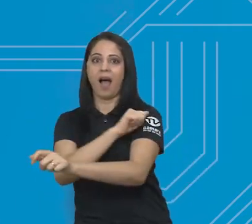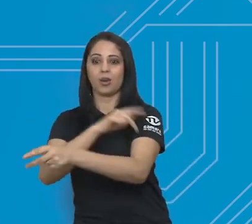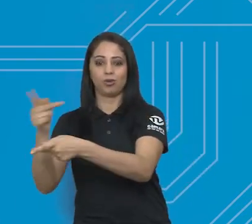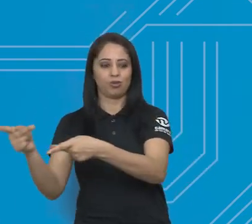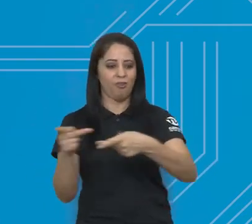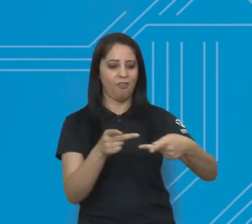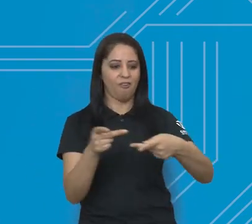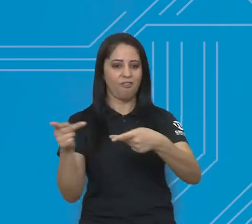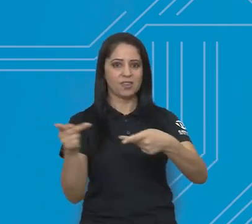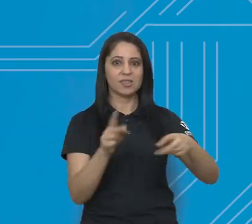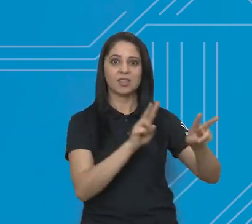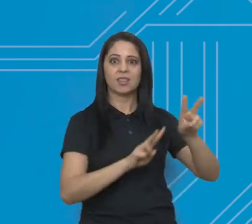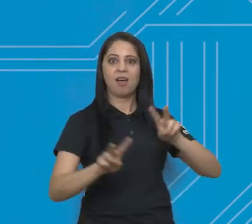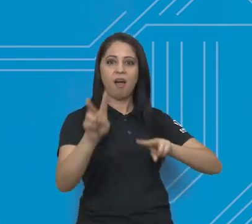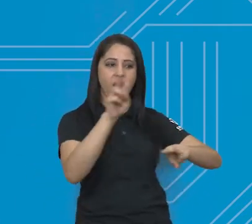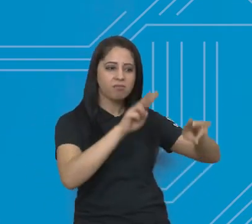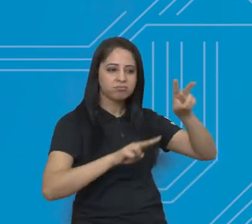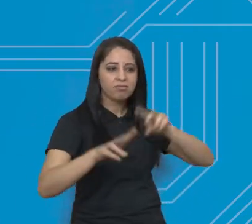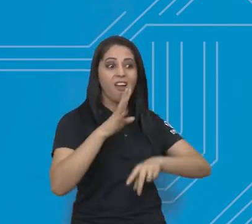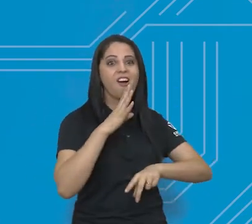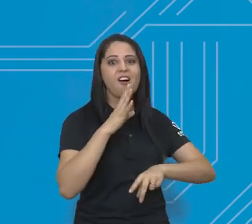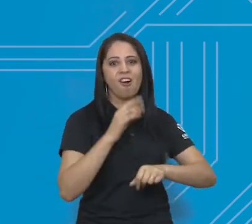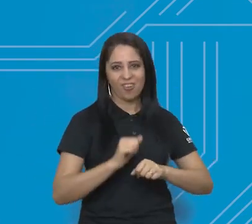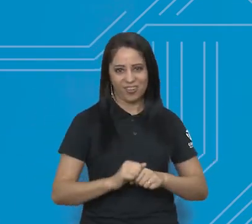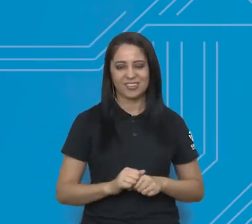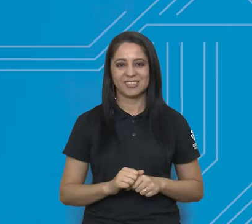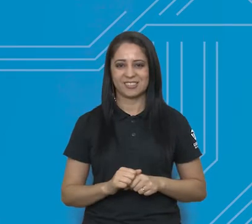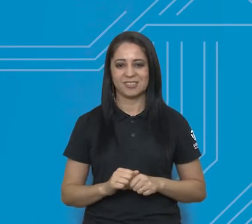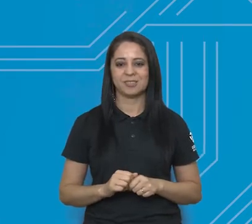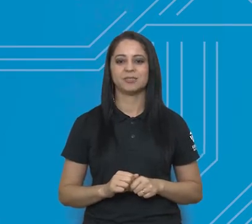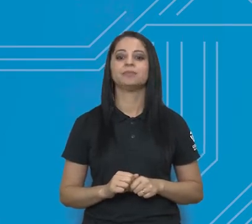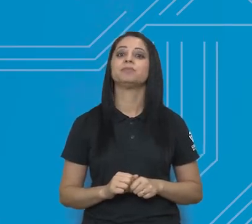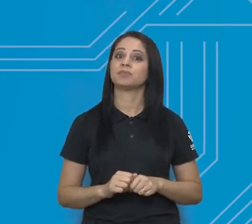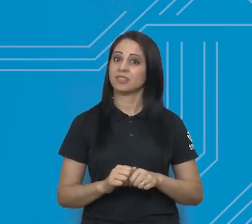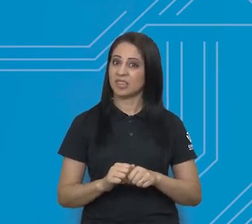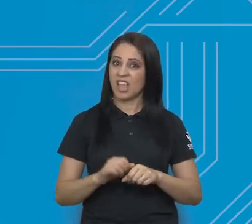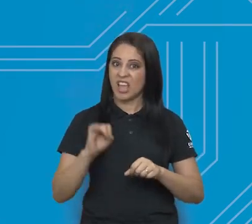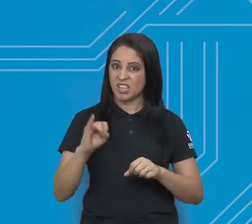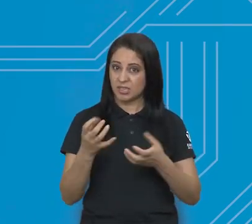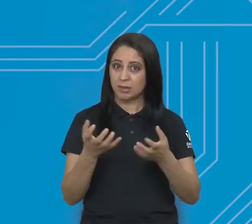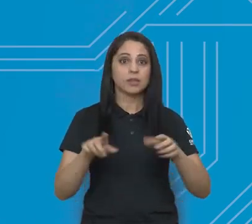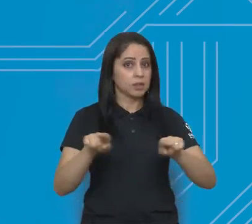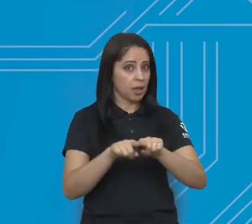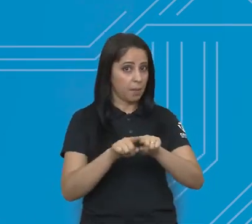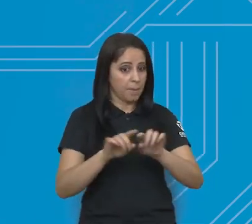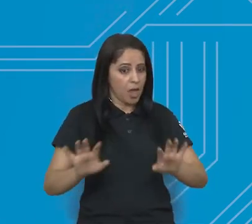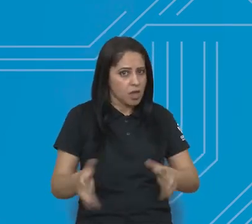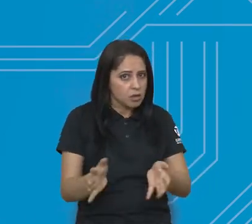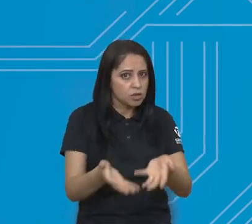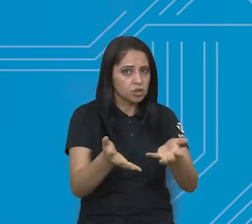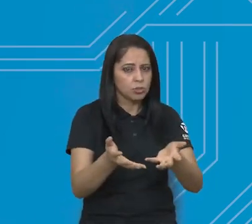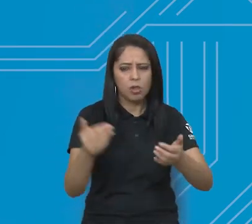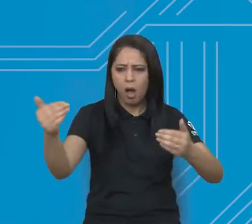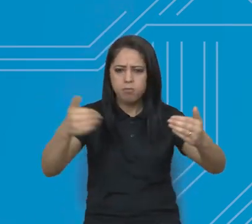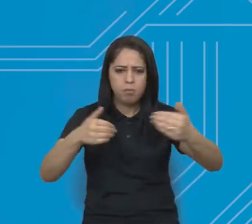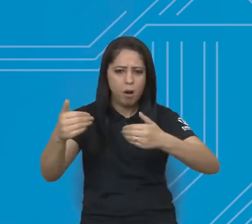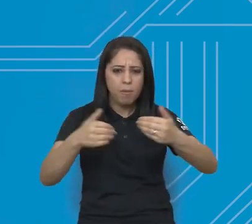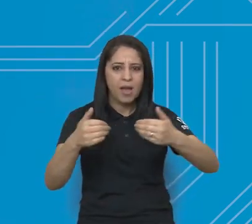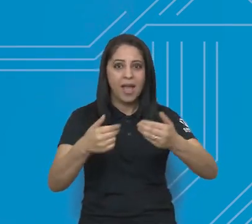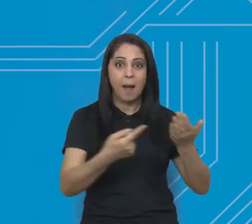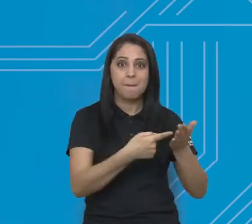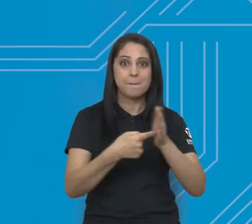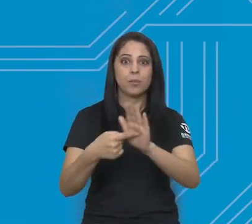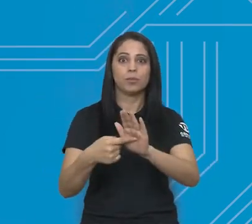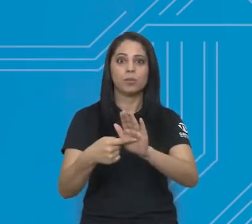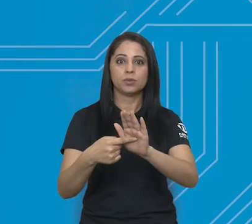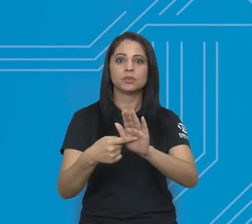uma visitação guiada pelo prédio do Legislativo feita para estudantes. E para estimular ainda mais a participação de todos,